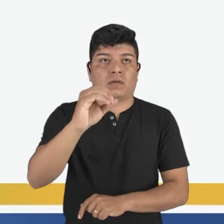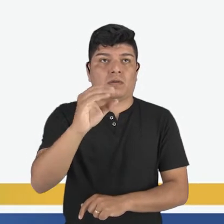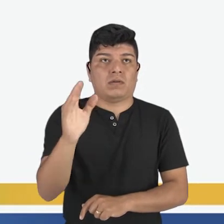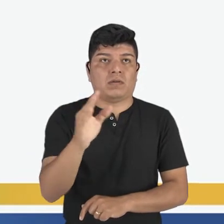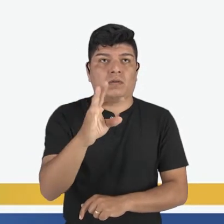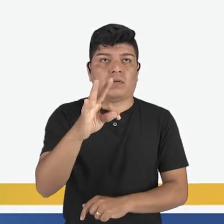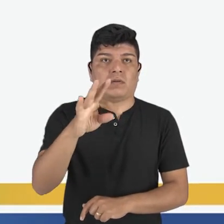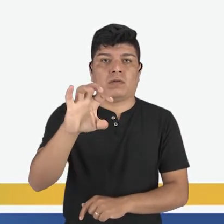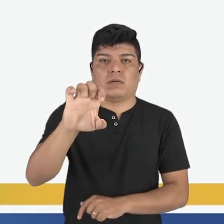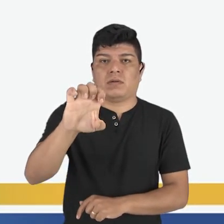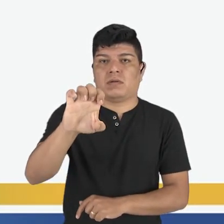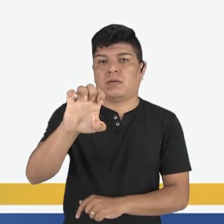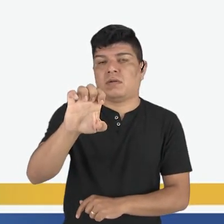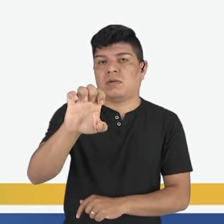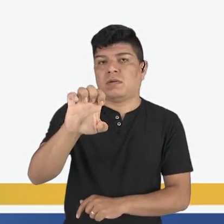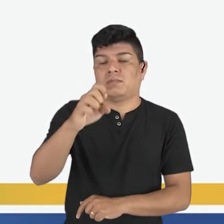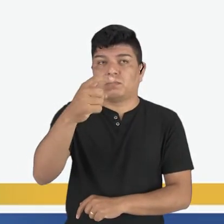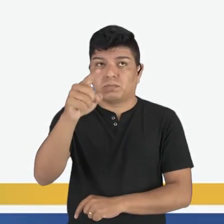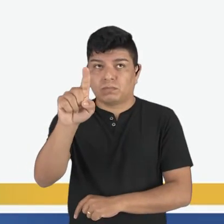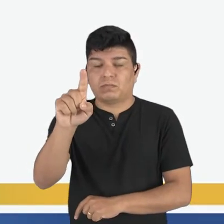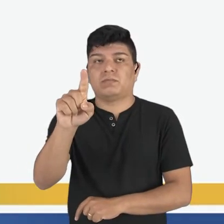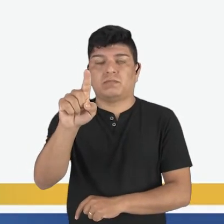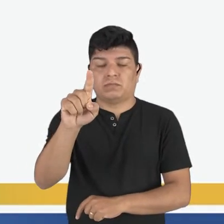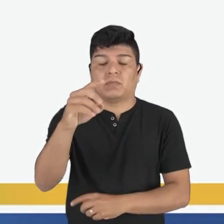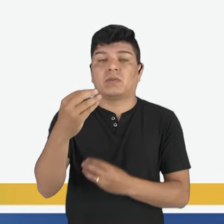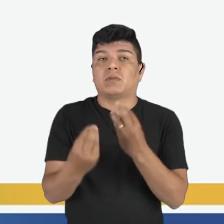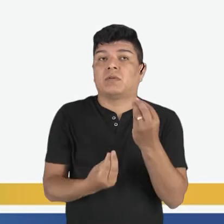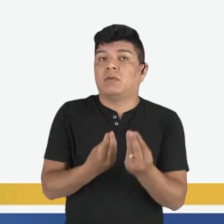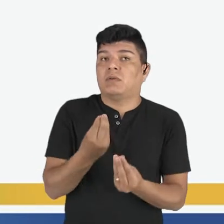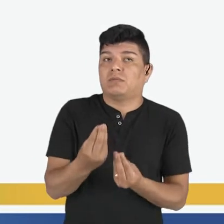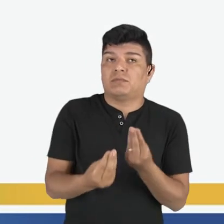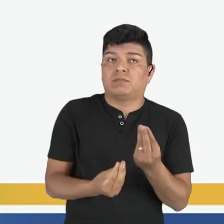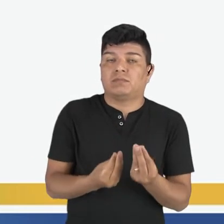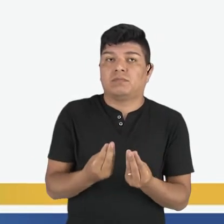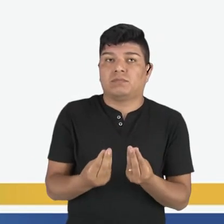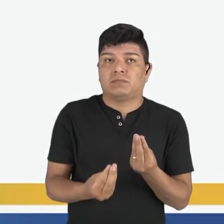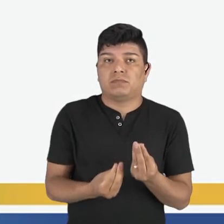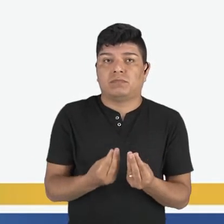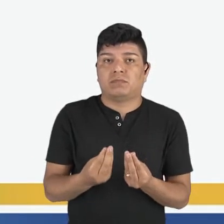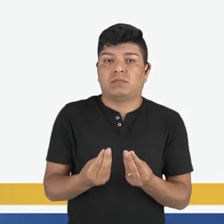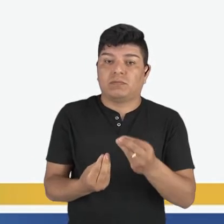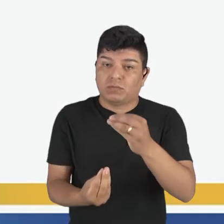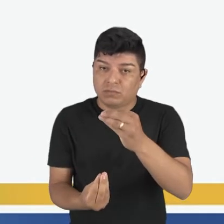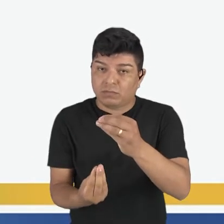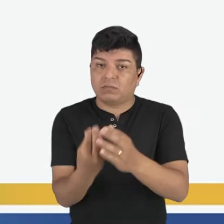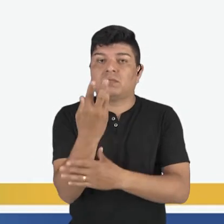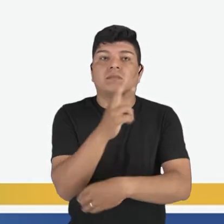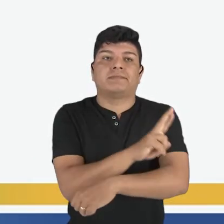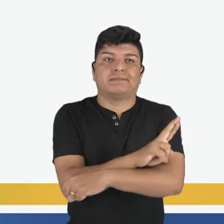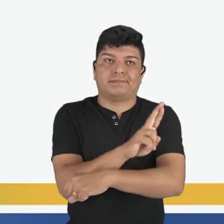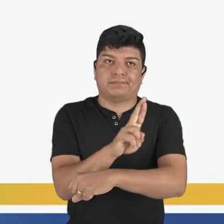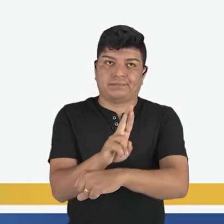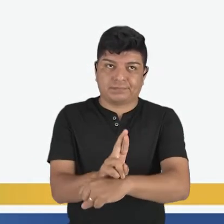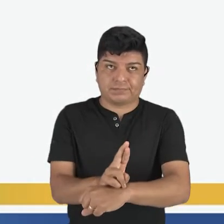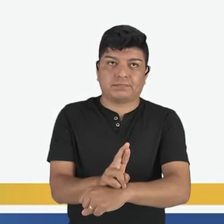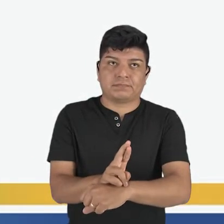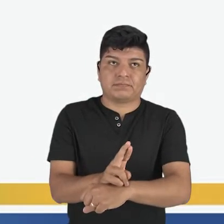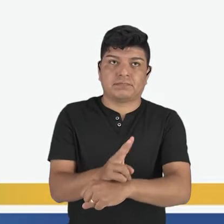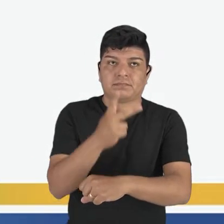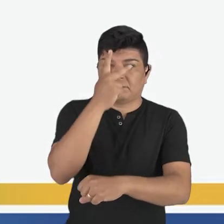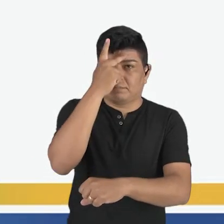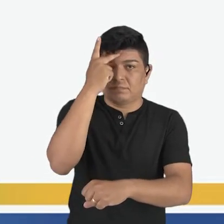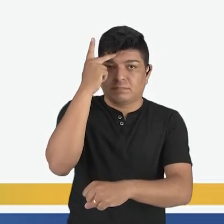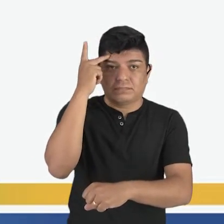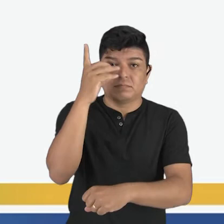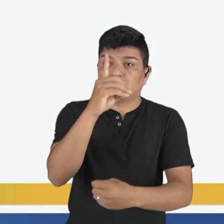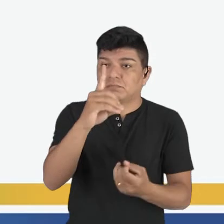é para que a gente conheça como eles representam o fundador da religião. É considerado uma divindade,